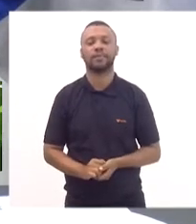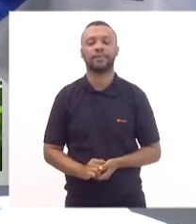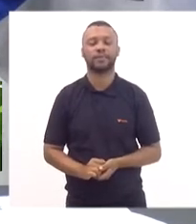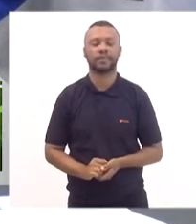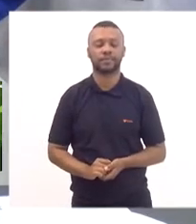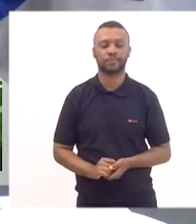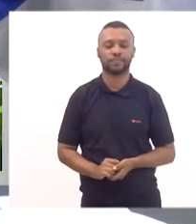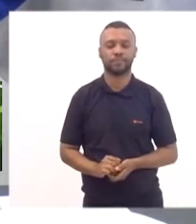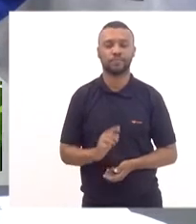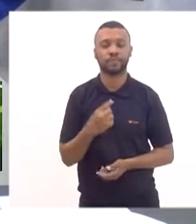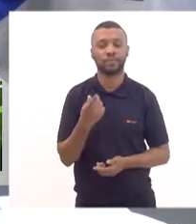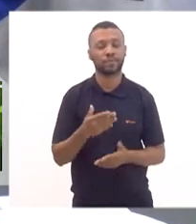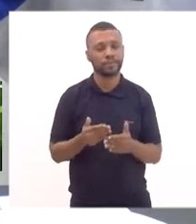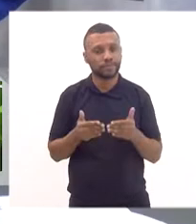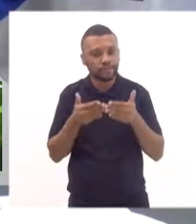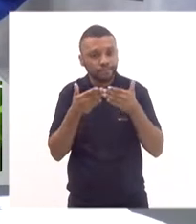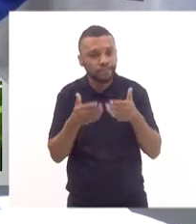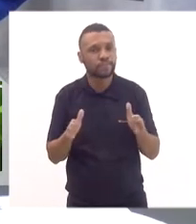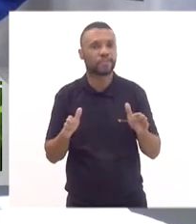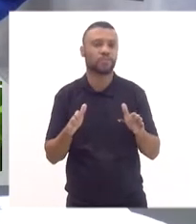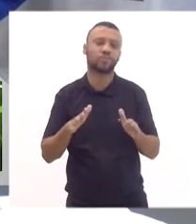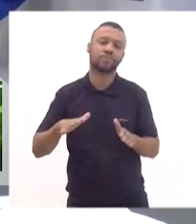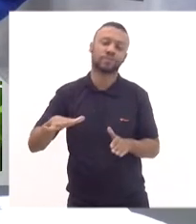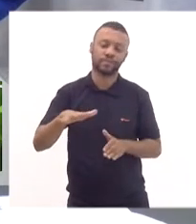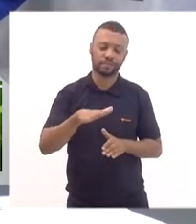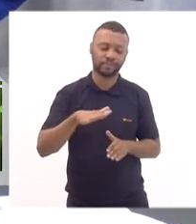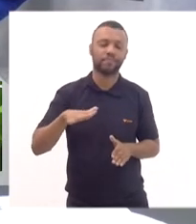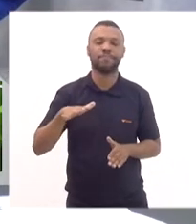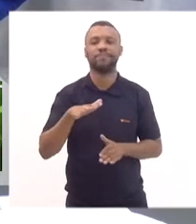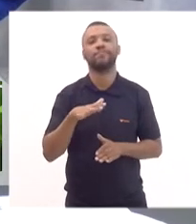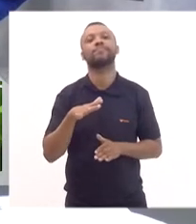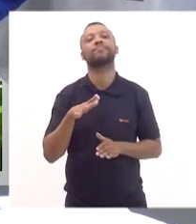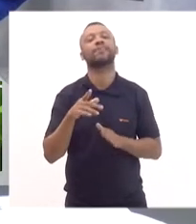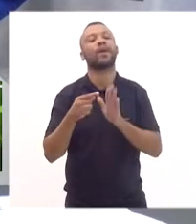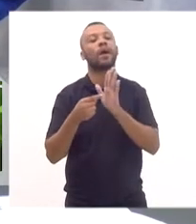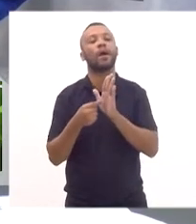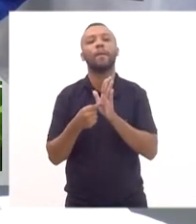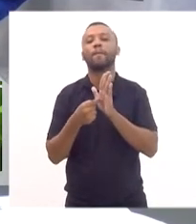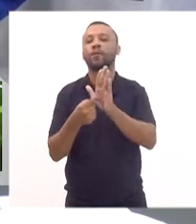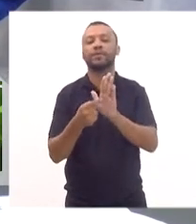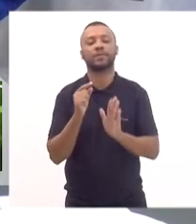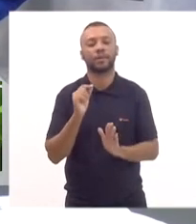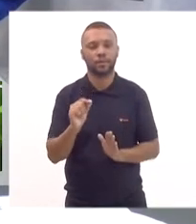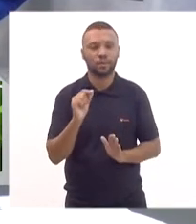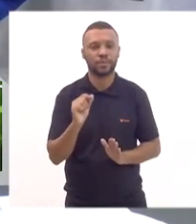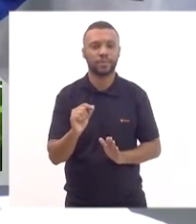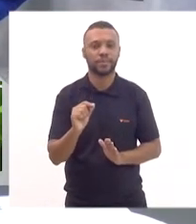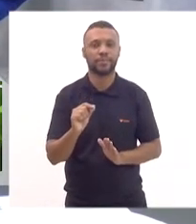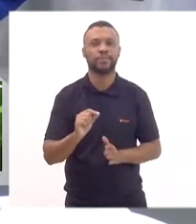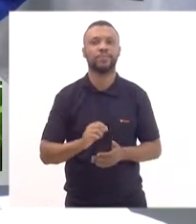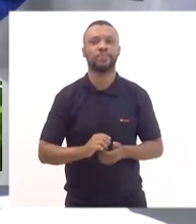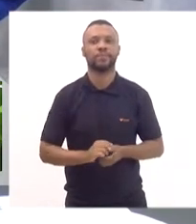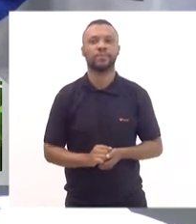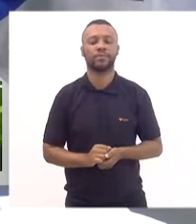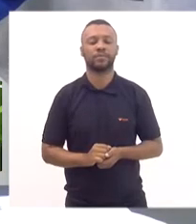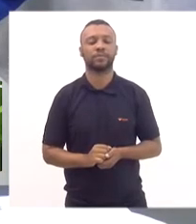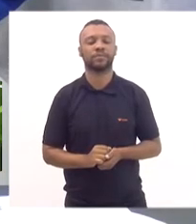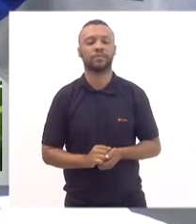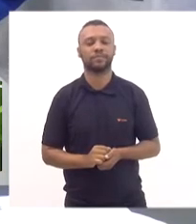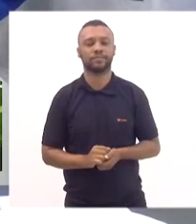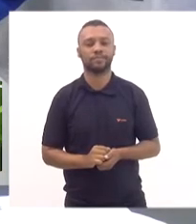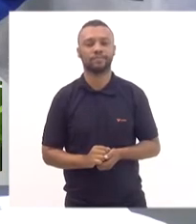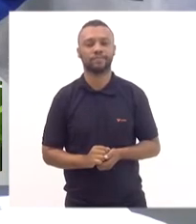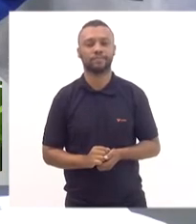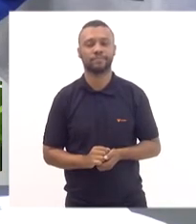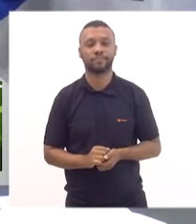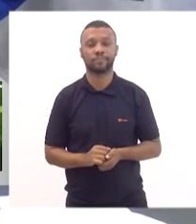essa abertura para exatamente mostrar, né, o assentamento